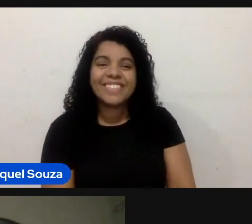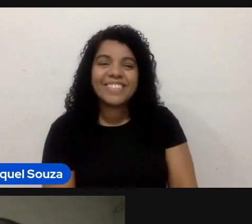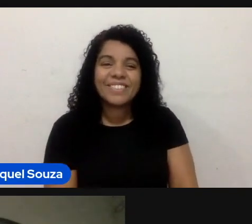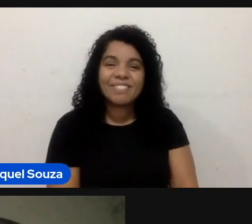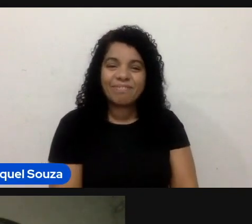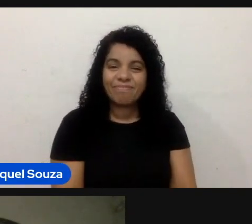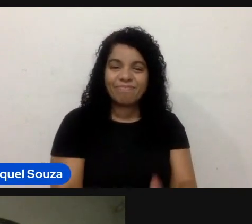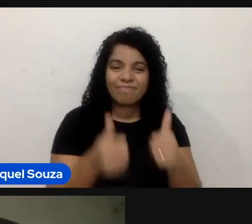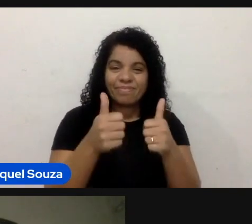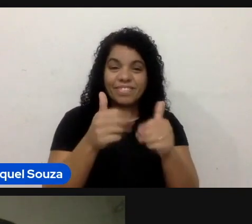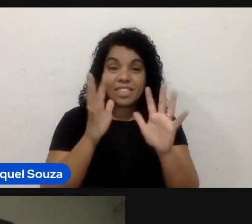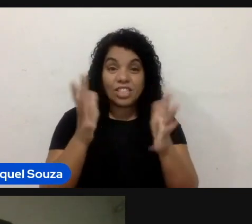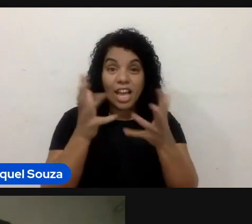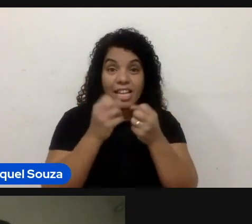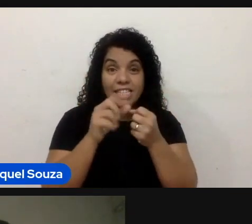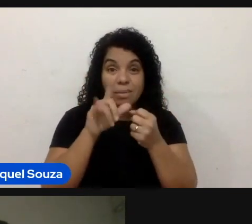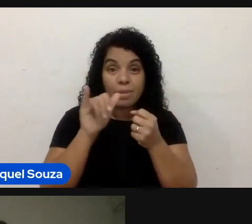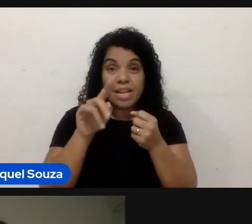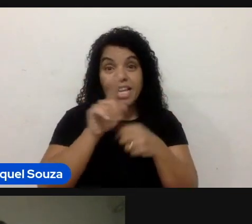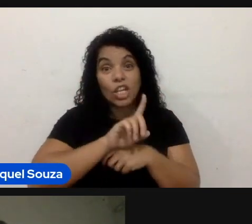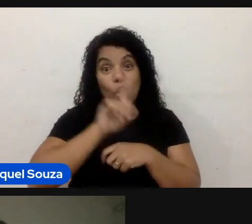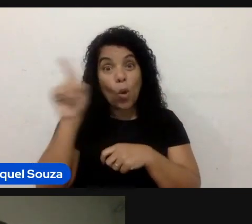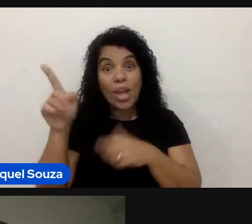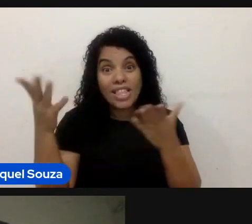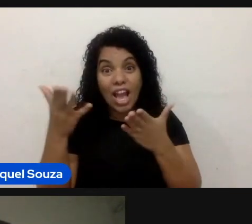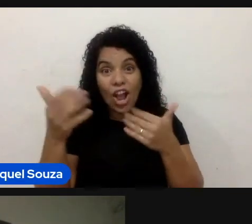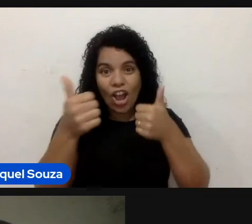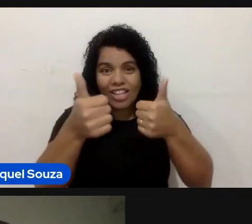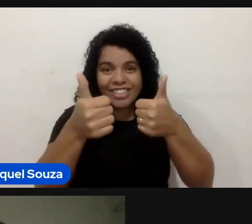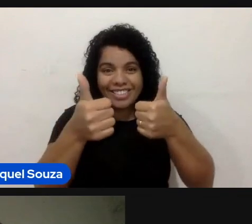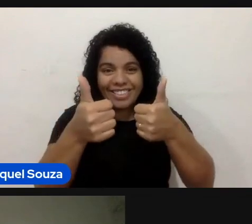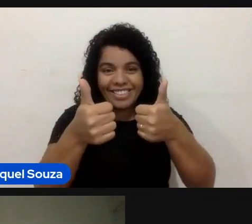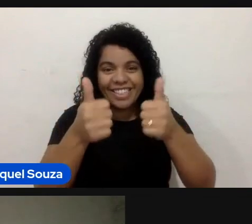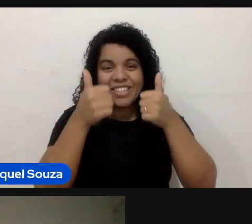Já recebi o link, estou indo para lá agora. Valeu. Tá bom.